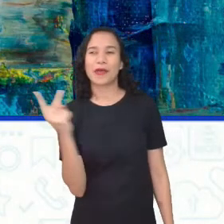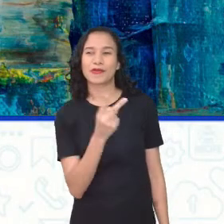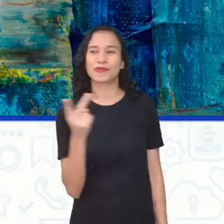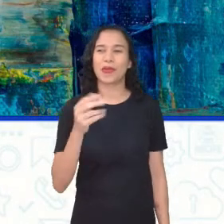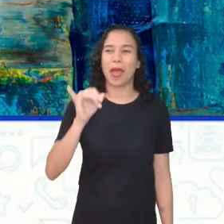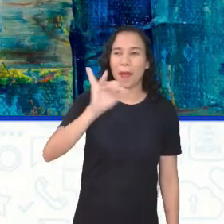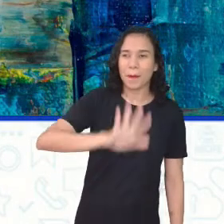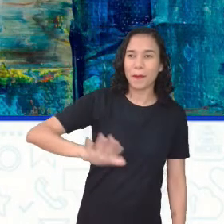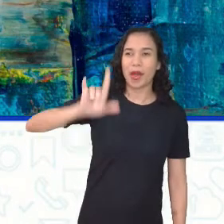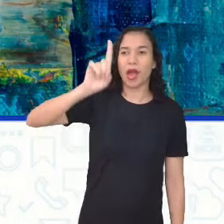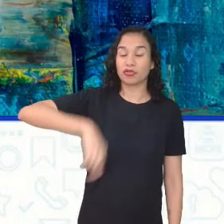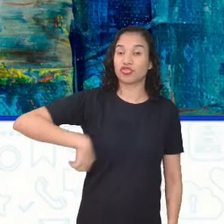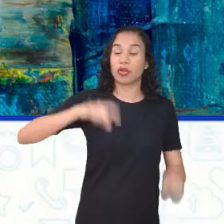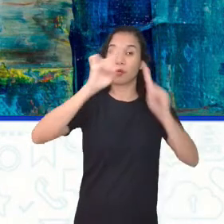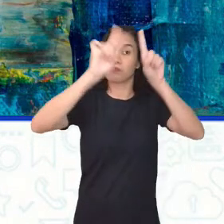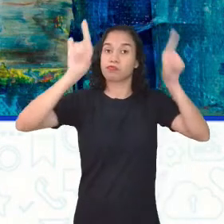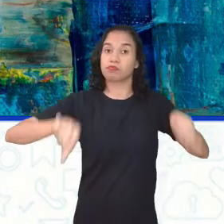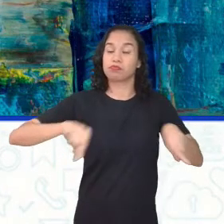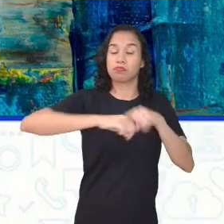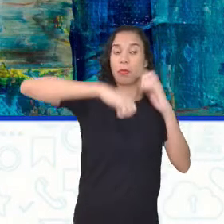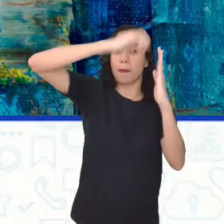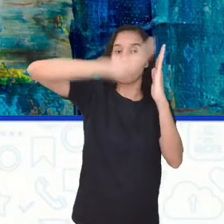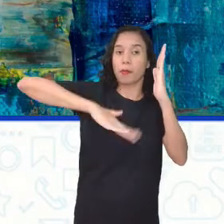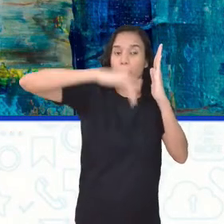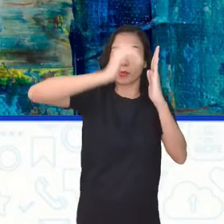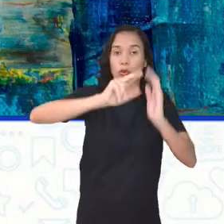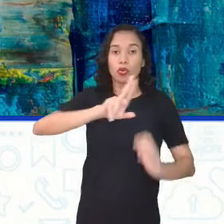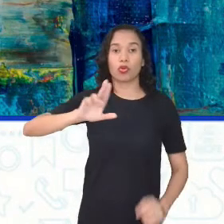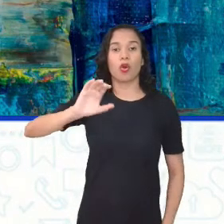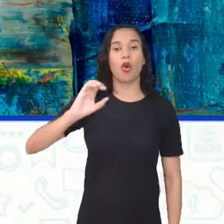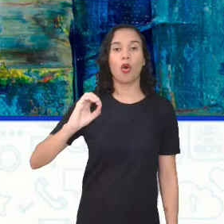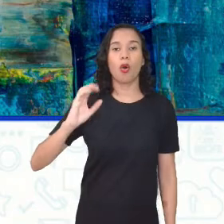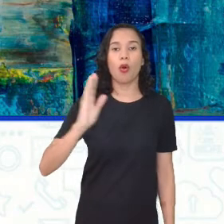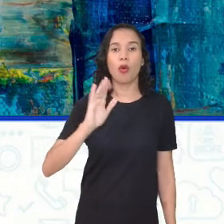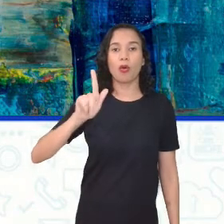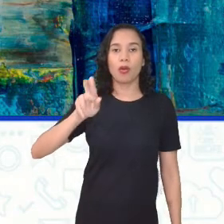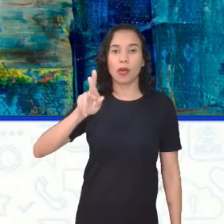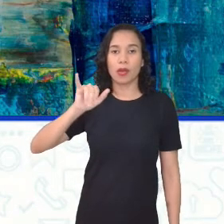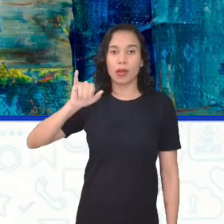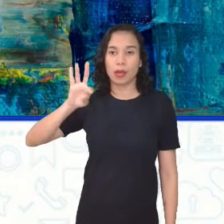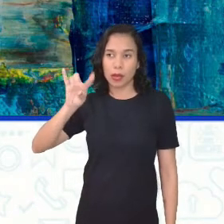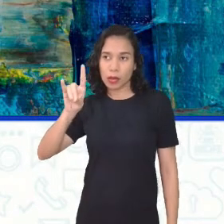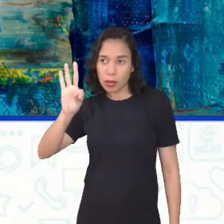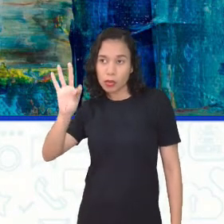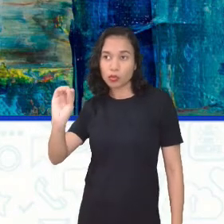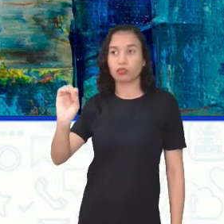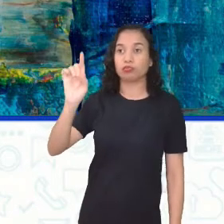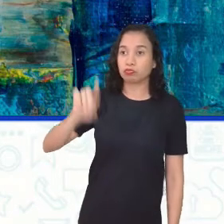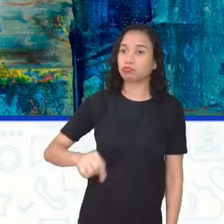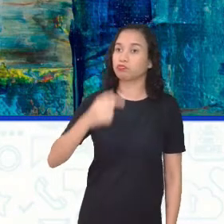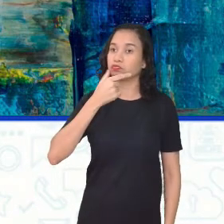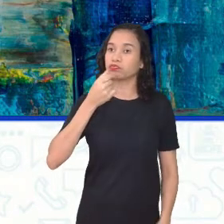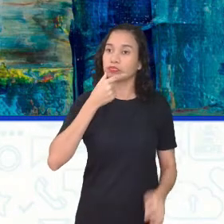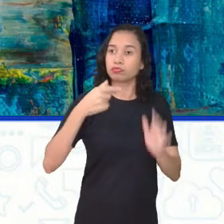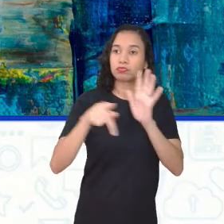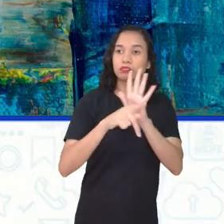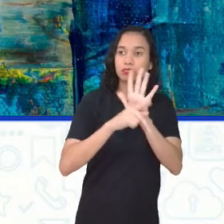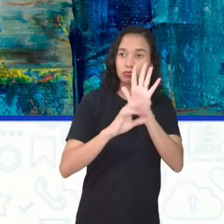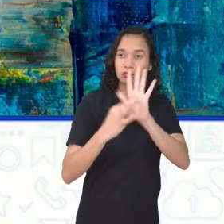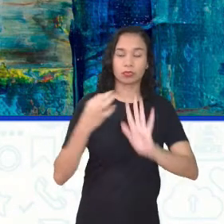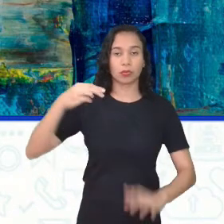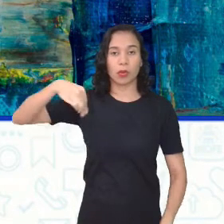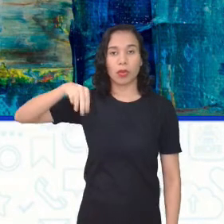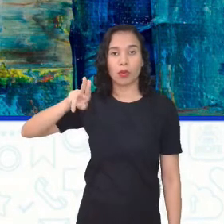se referem a um quadro intitulado O Grito, de Edvard Munch. Atualmente, esse quadro fica na